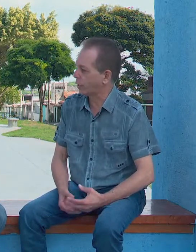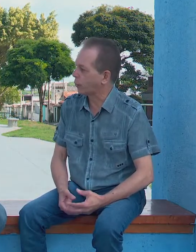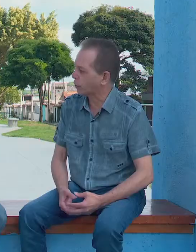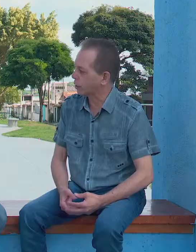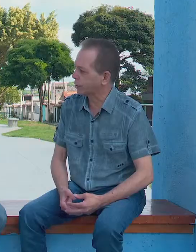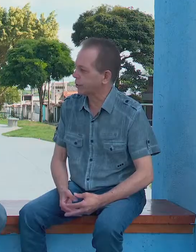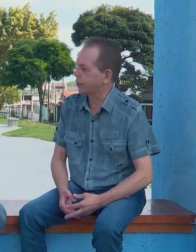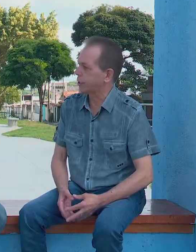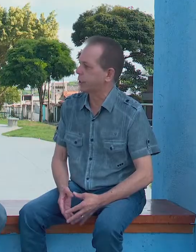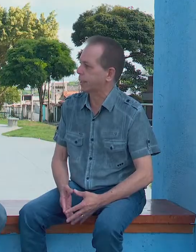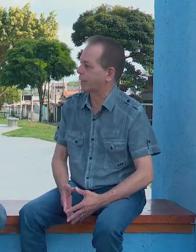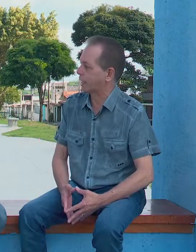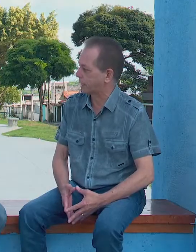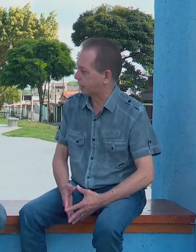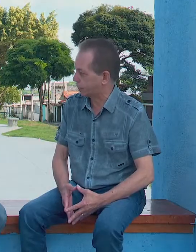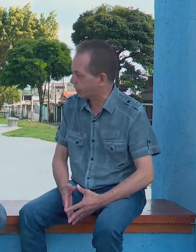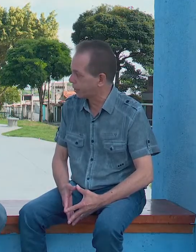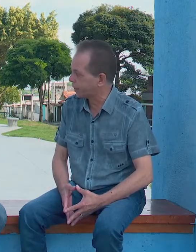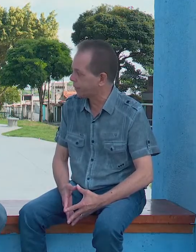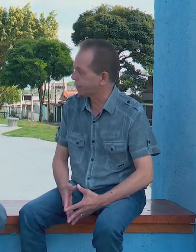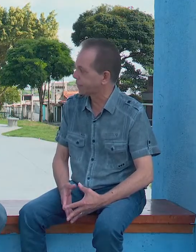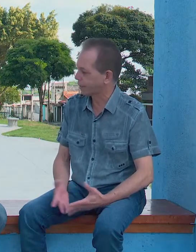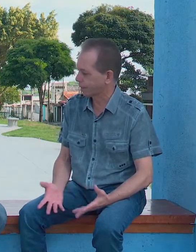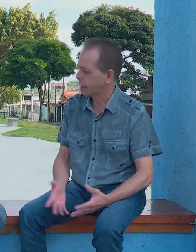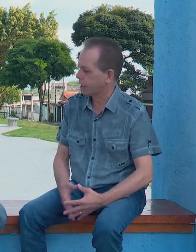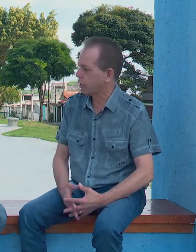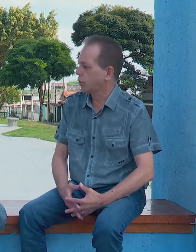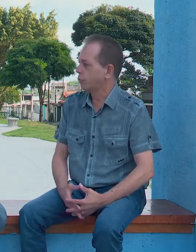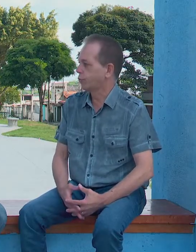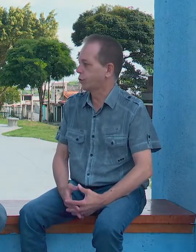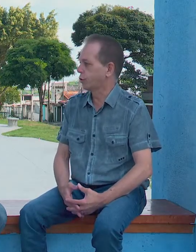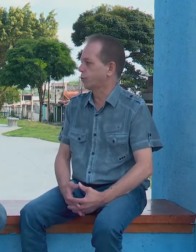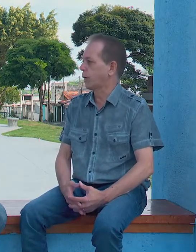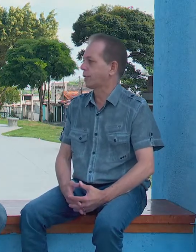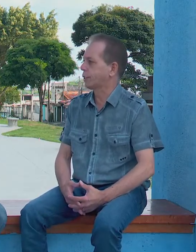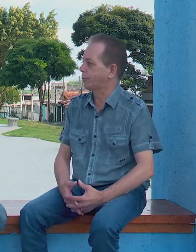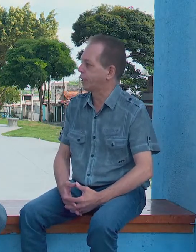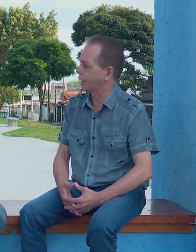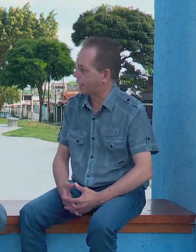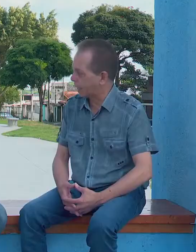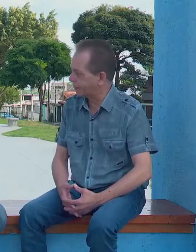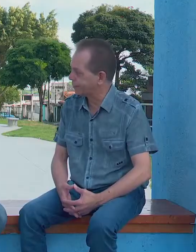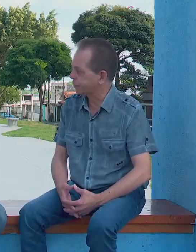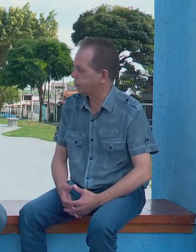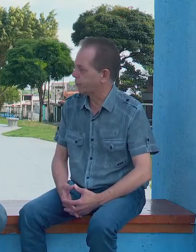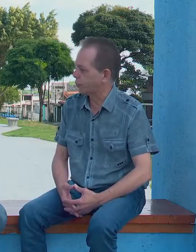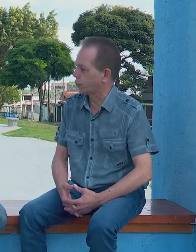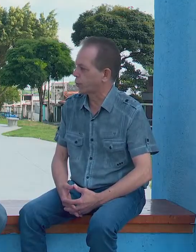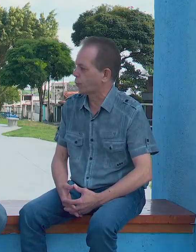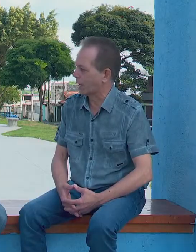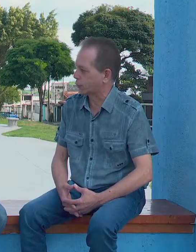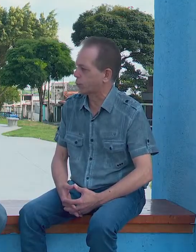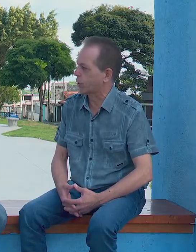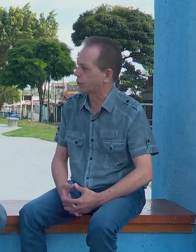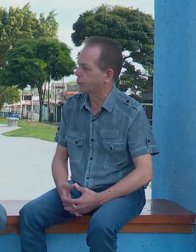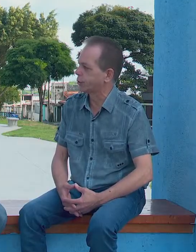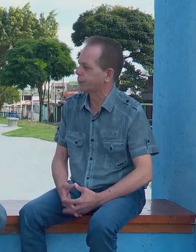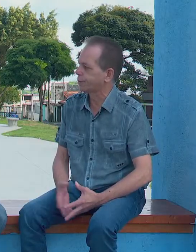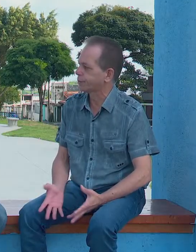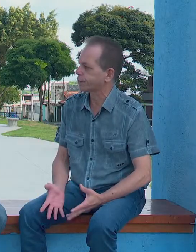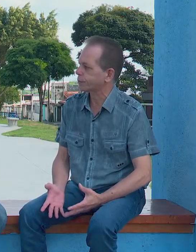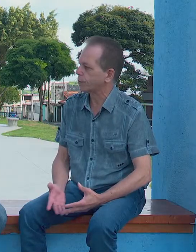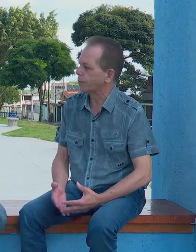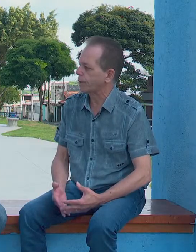E tive a honra de trabalhar na Jam. Fui guardinha mirim lá por 4